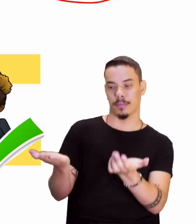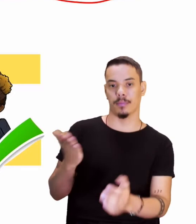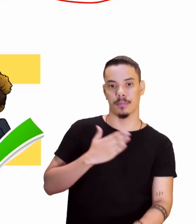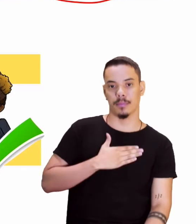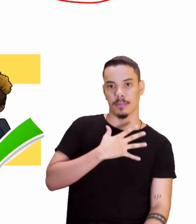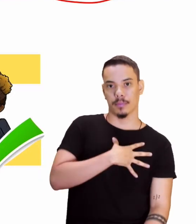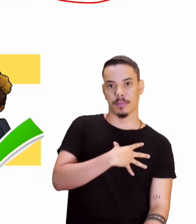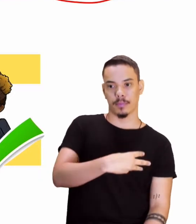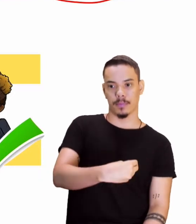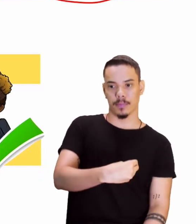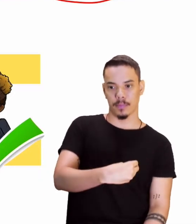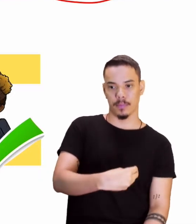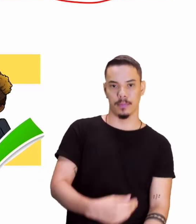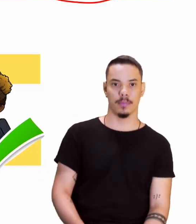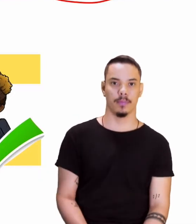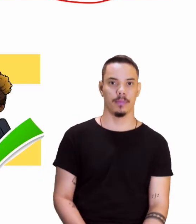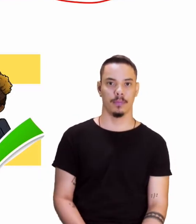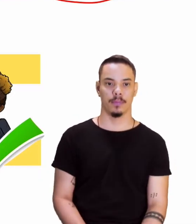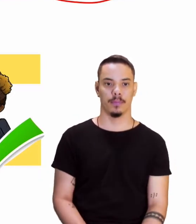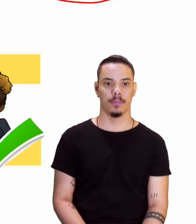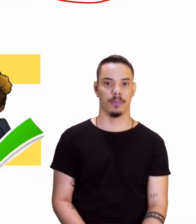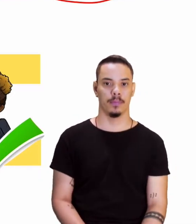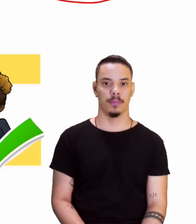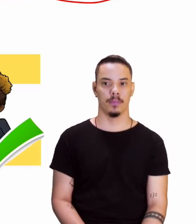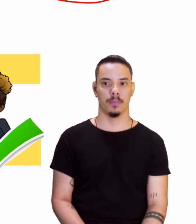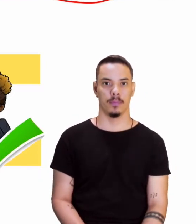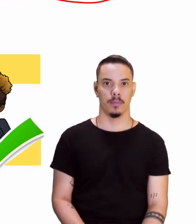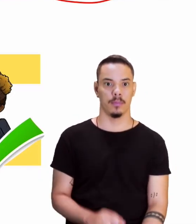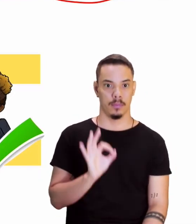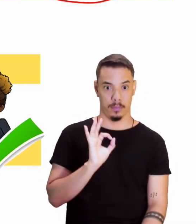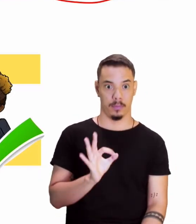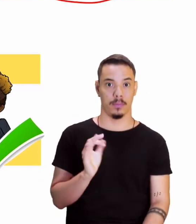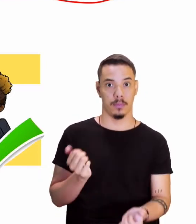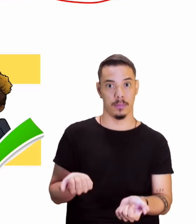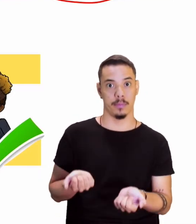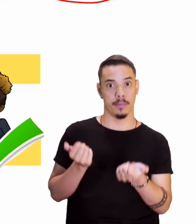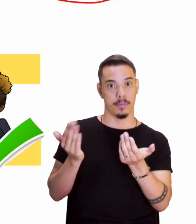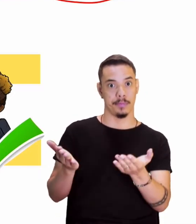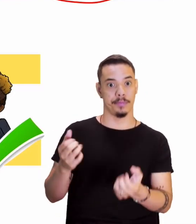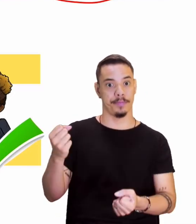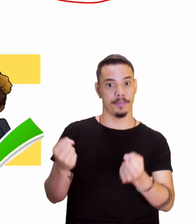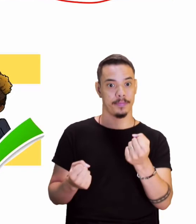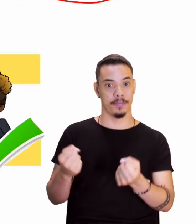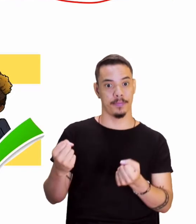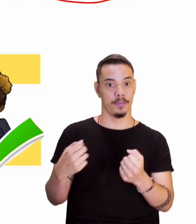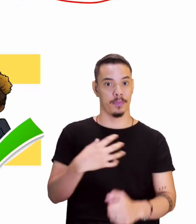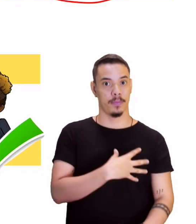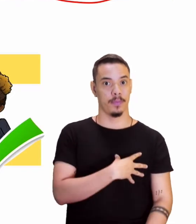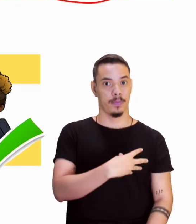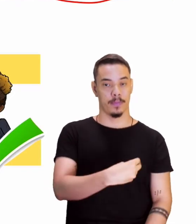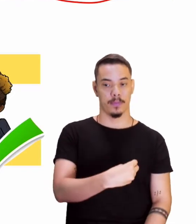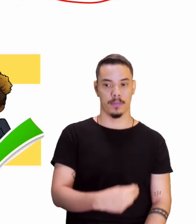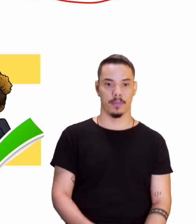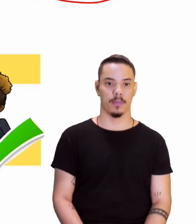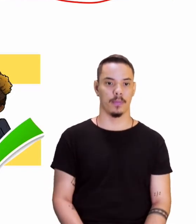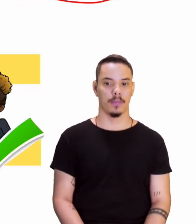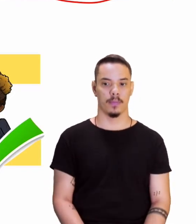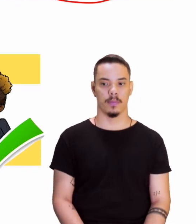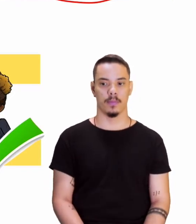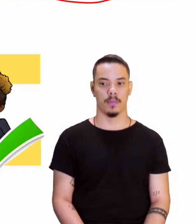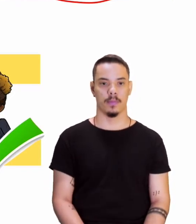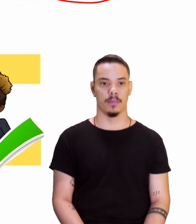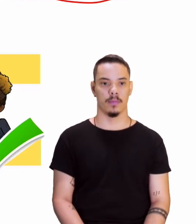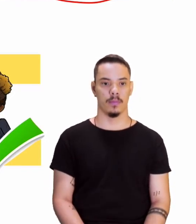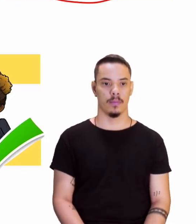ao meu filho. Então, entregou o carro ao filho, tá